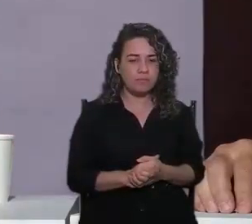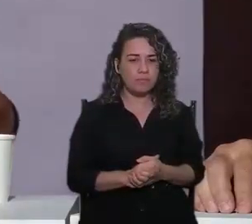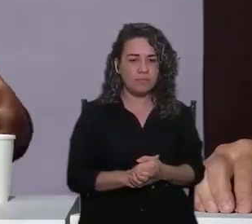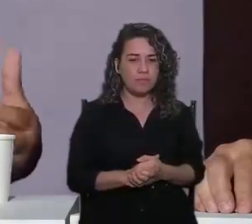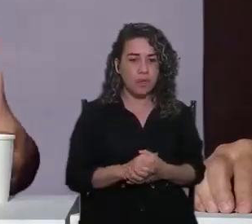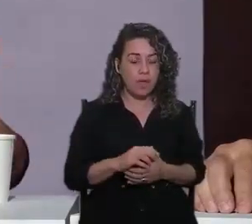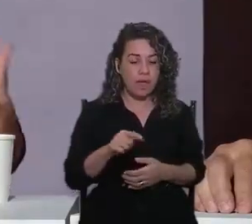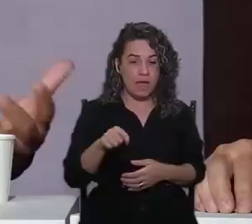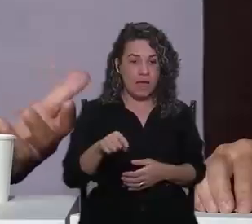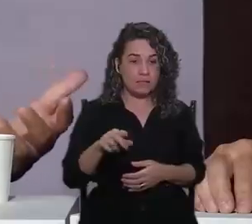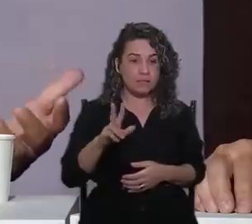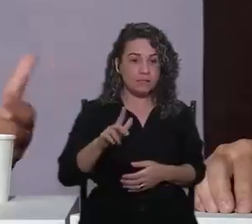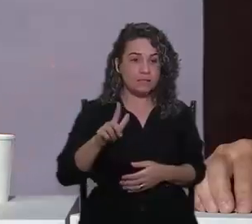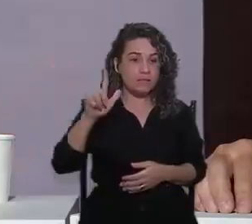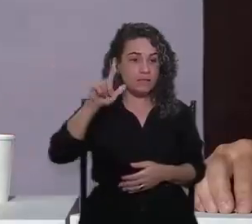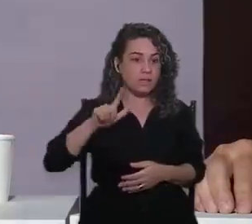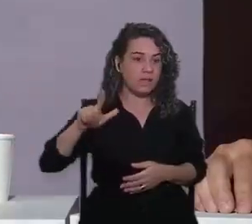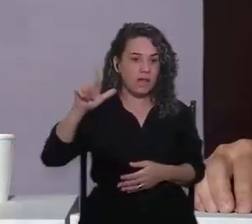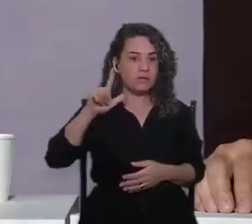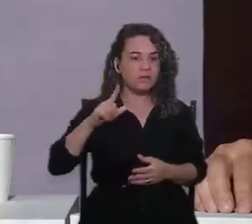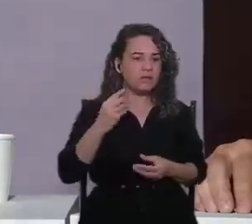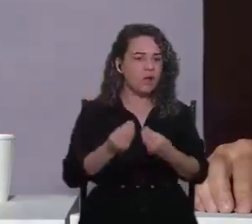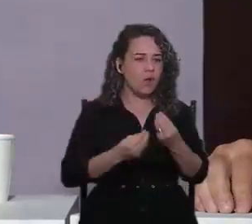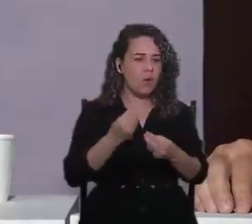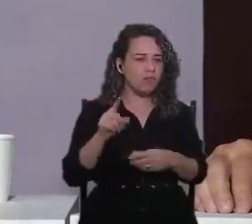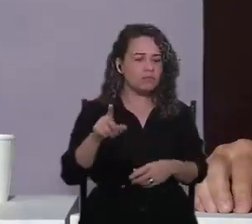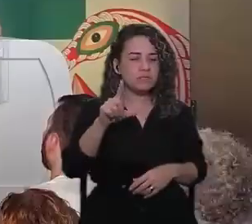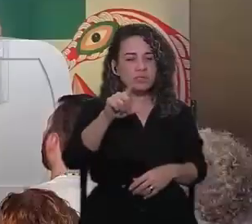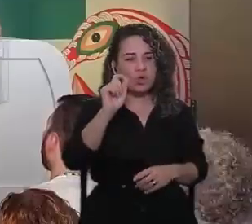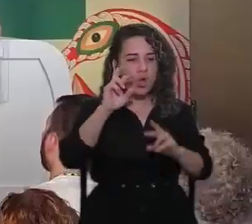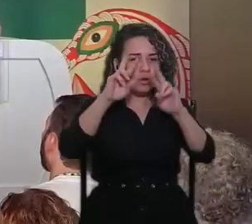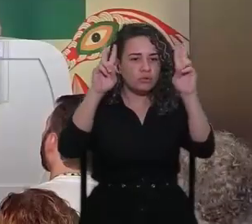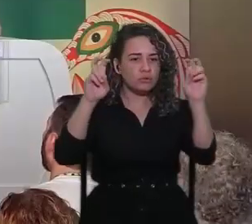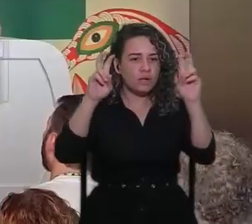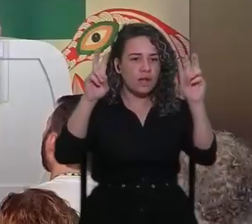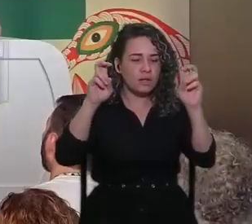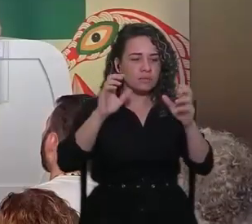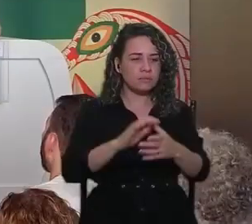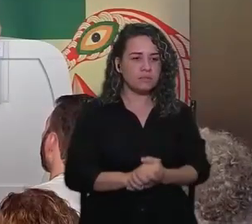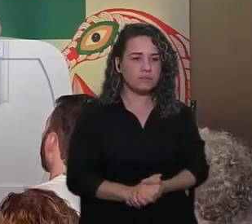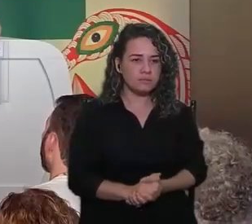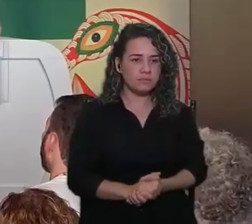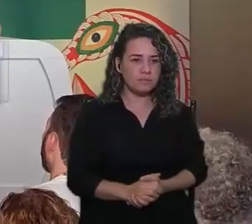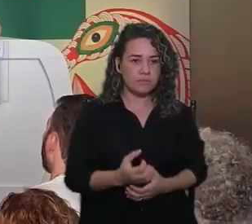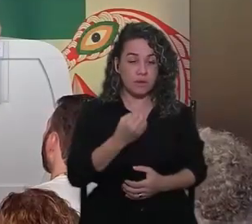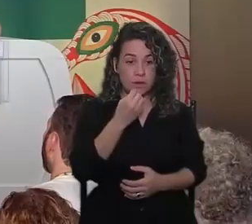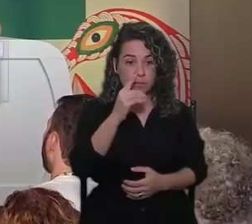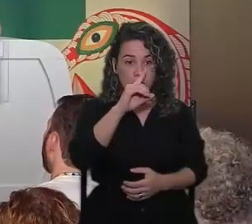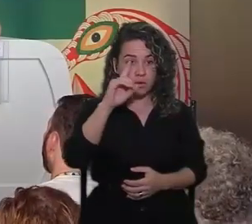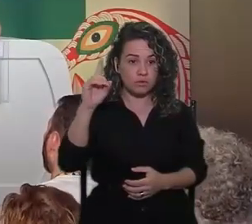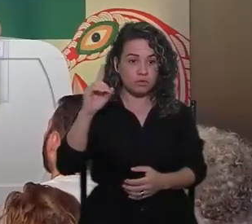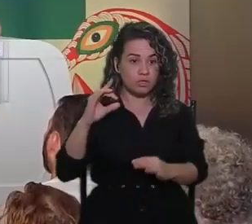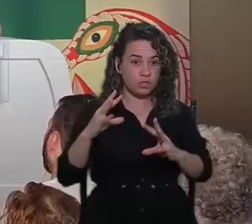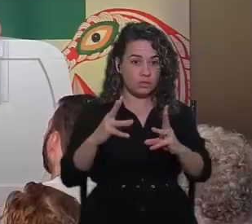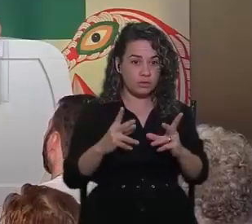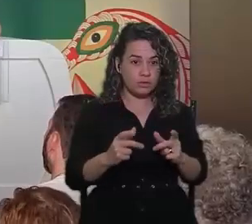literatura e como você escolhe os seus temas? Bom, bom dia a todas e